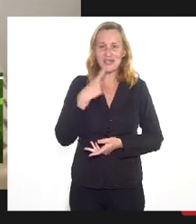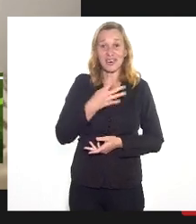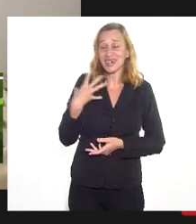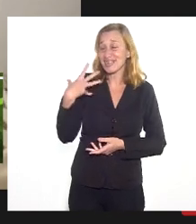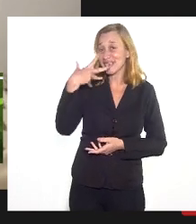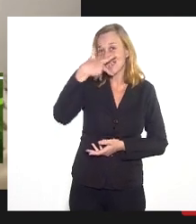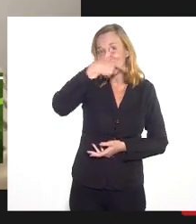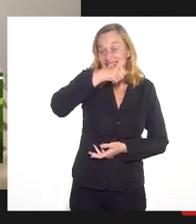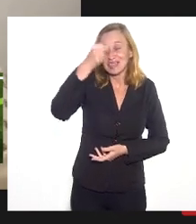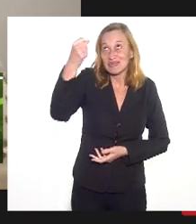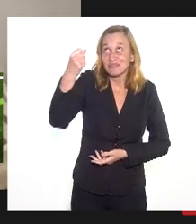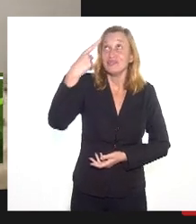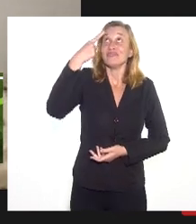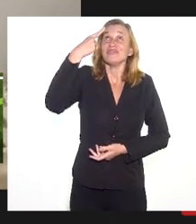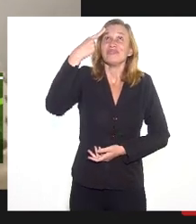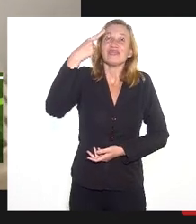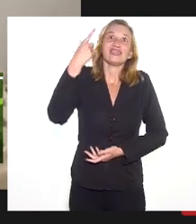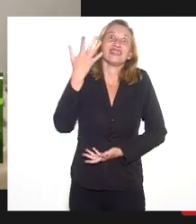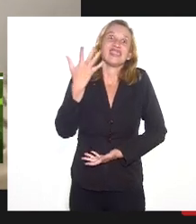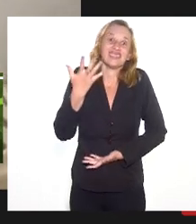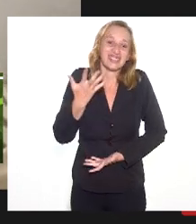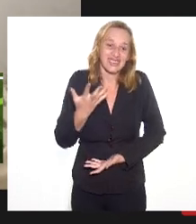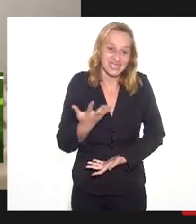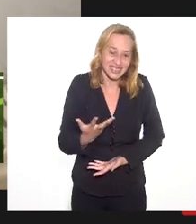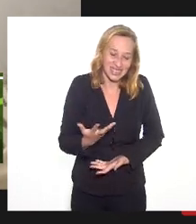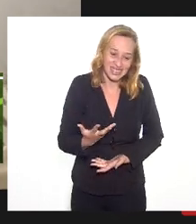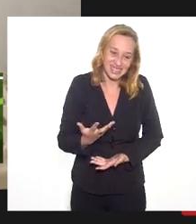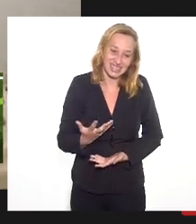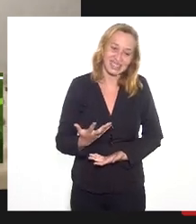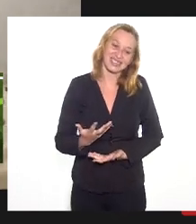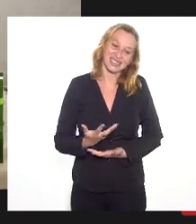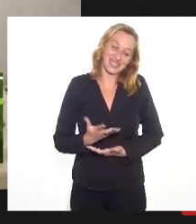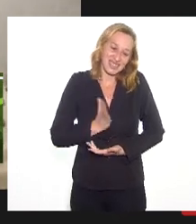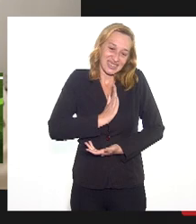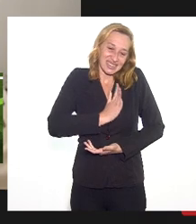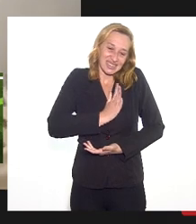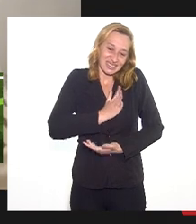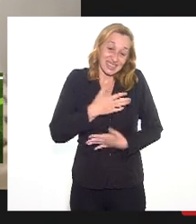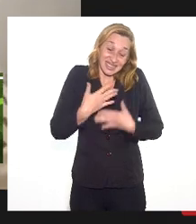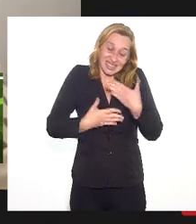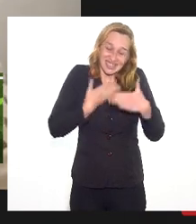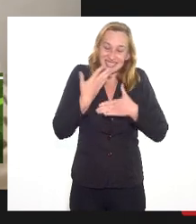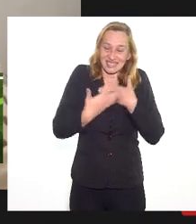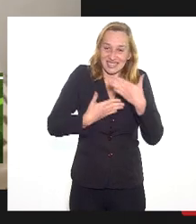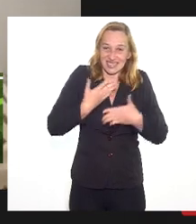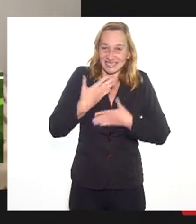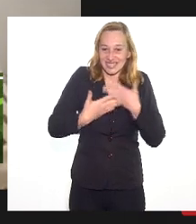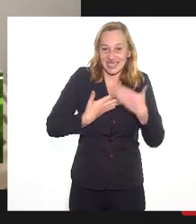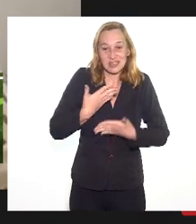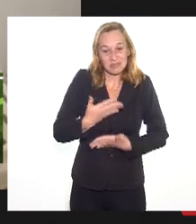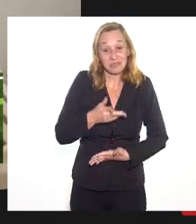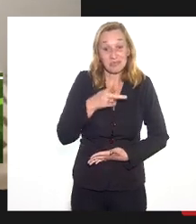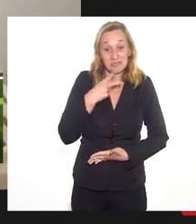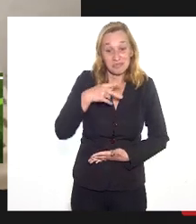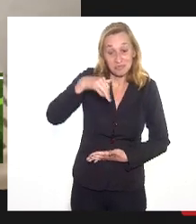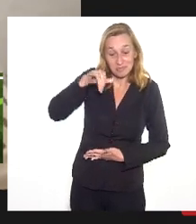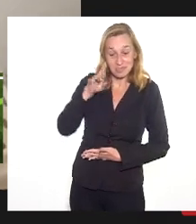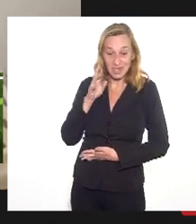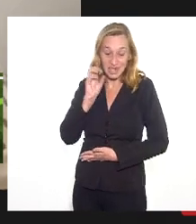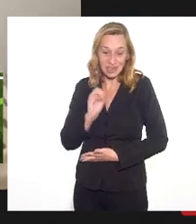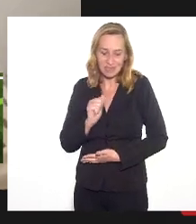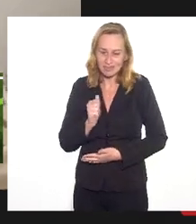linda, inspiradora, que também reaquece o nosso coração, né? Elaine aqui está falando que Marilda é uma